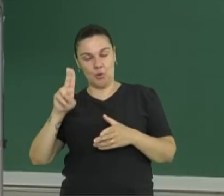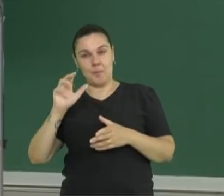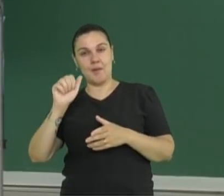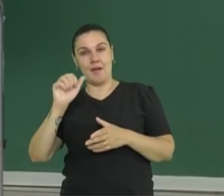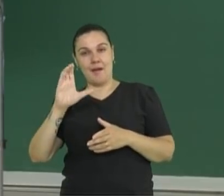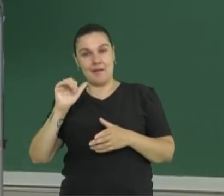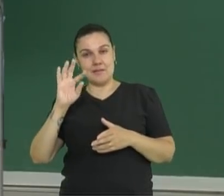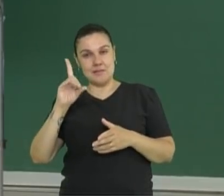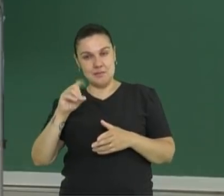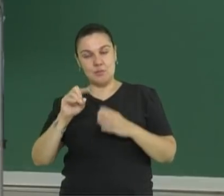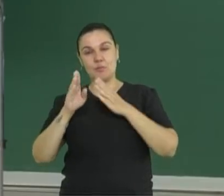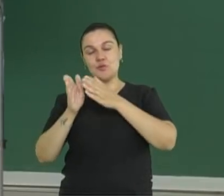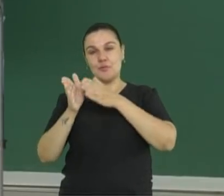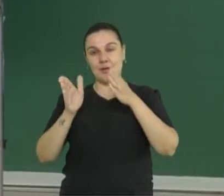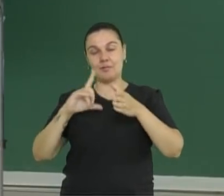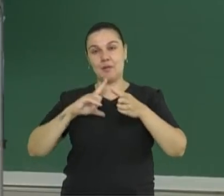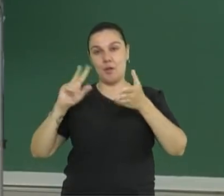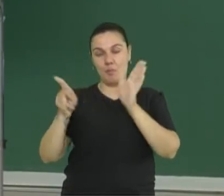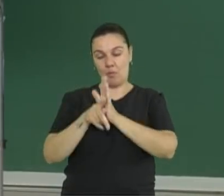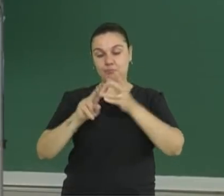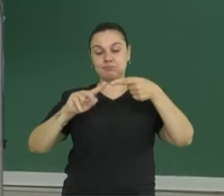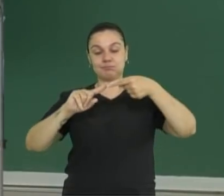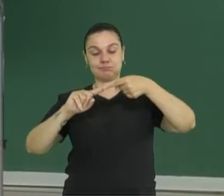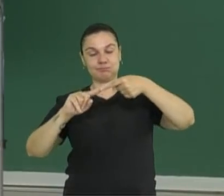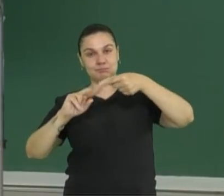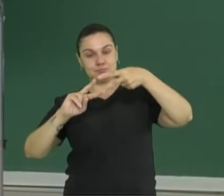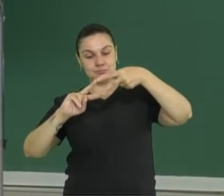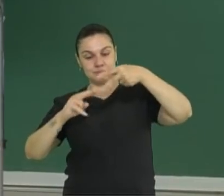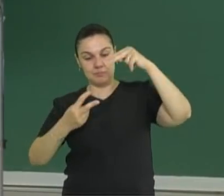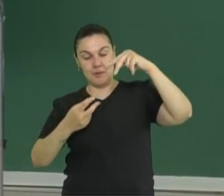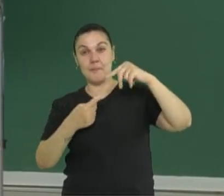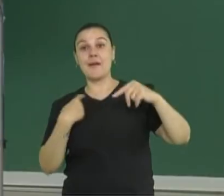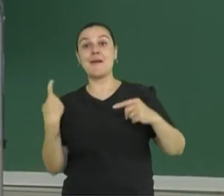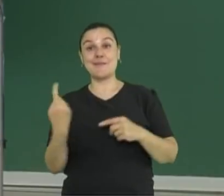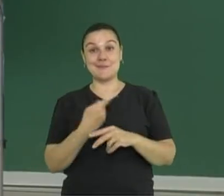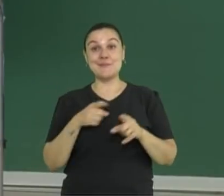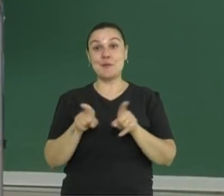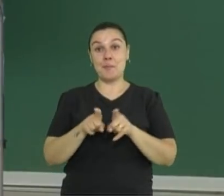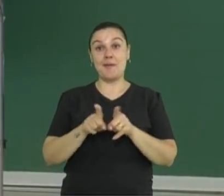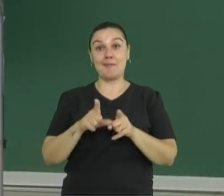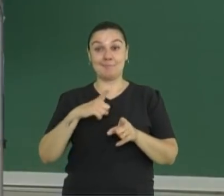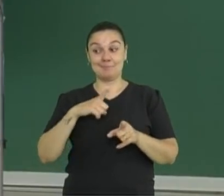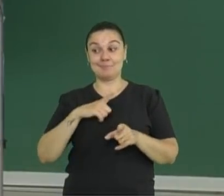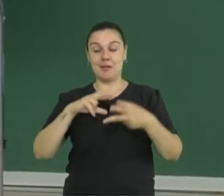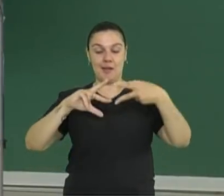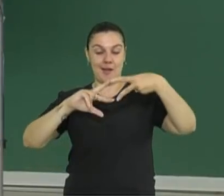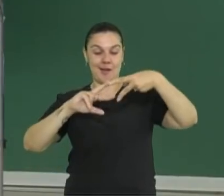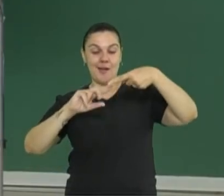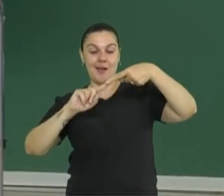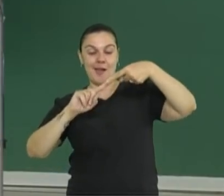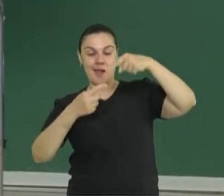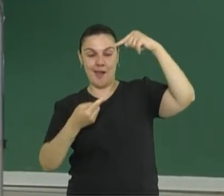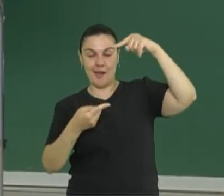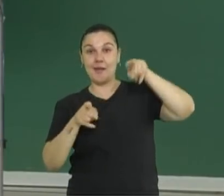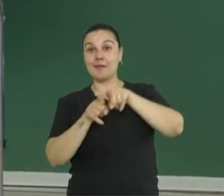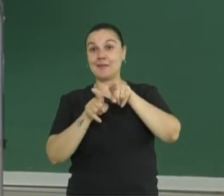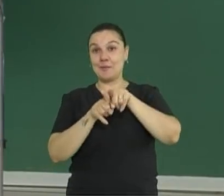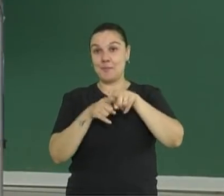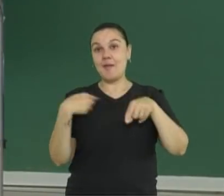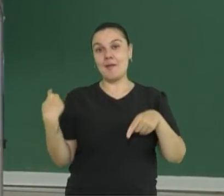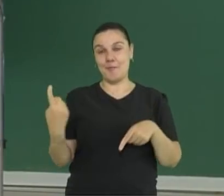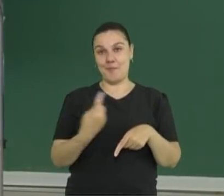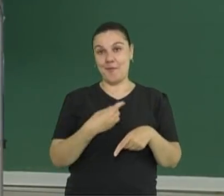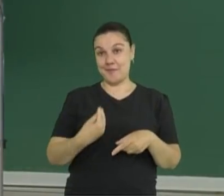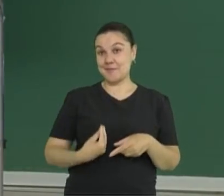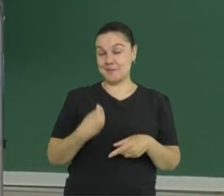desoxirribonucleico, que contém as informações da nossa espécie. Mas nós também apresentamos RNA, porque ele também tem uma função para a nossa